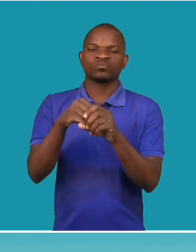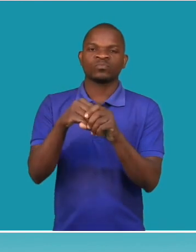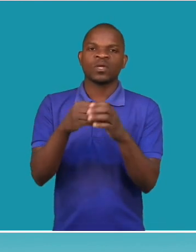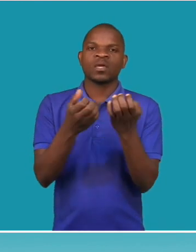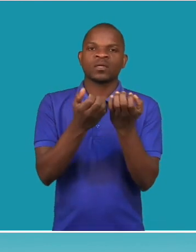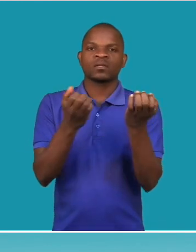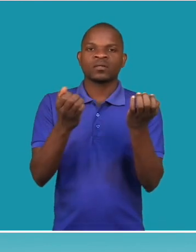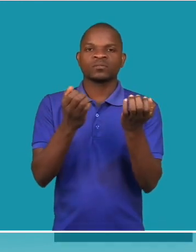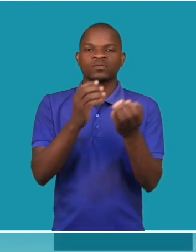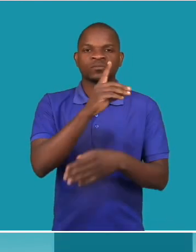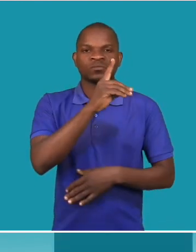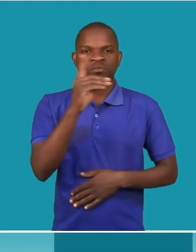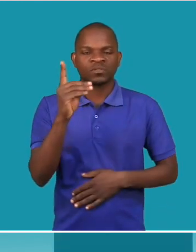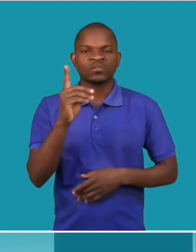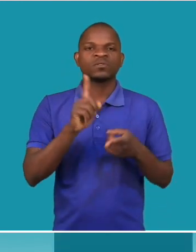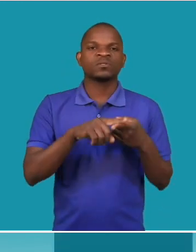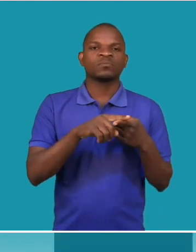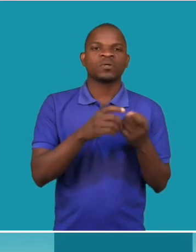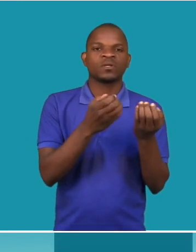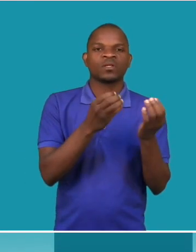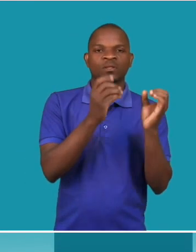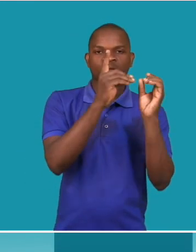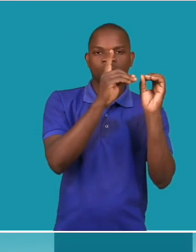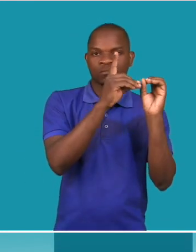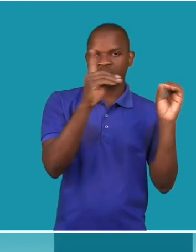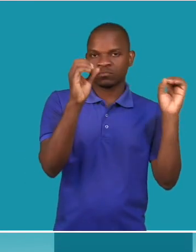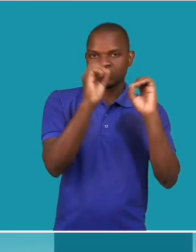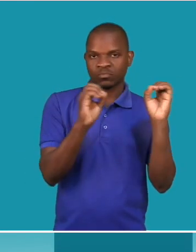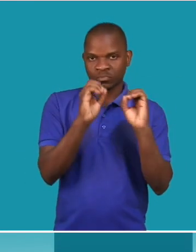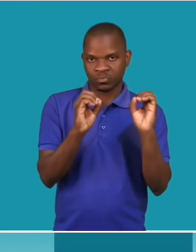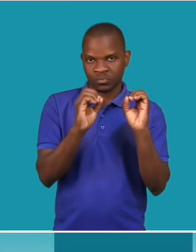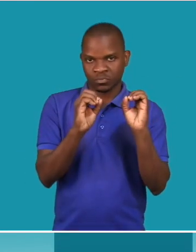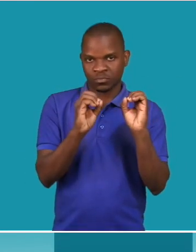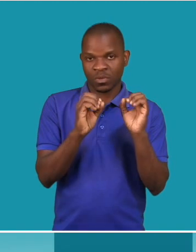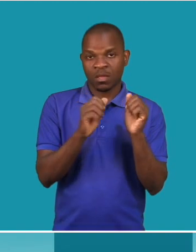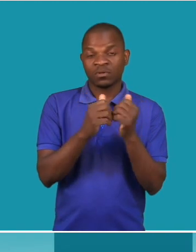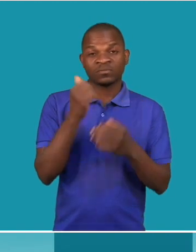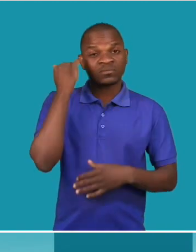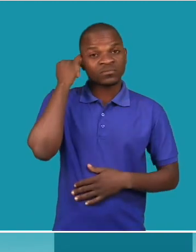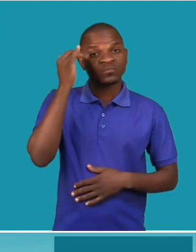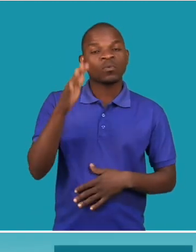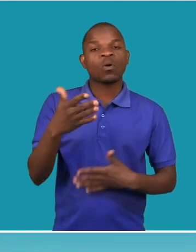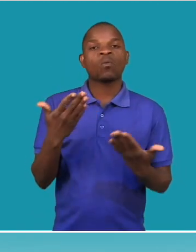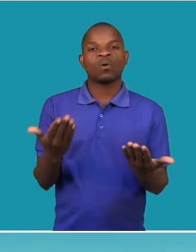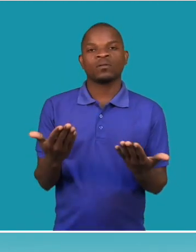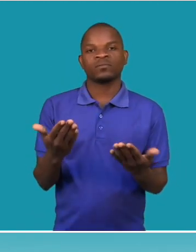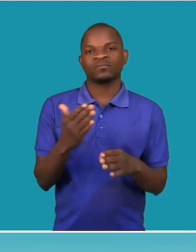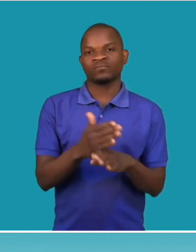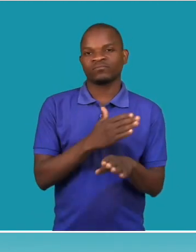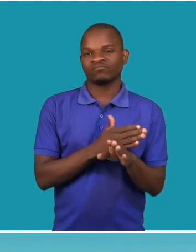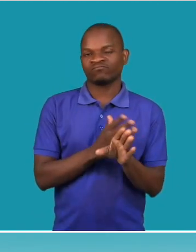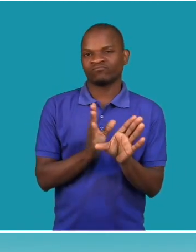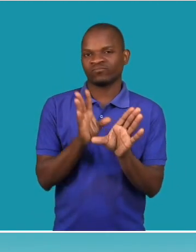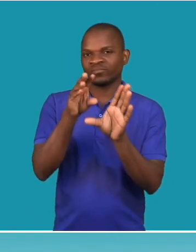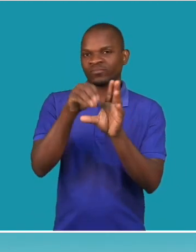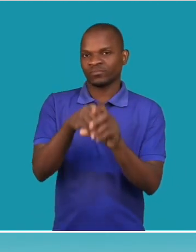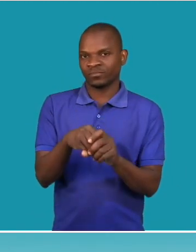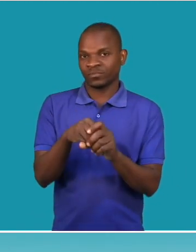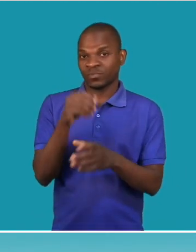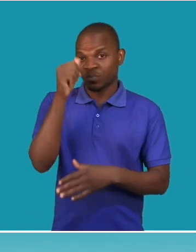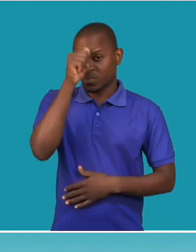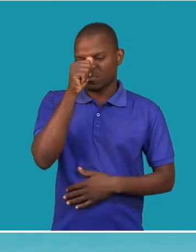jovens e crianças com necessidades educativas especiais? O que me motivou mesmo é pelo trabalho que eu fiz, ainda na faculdade, há